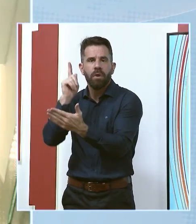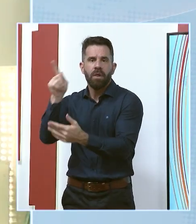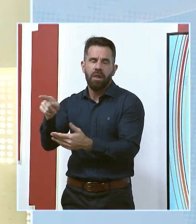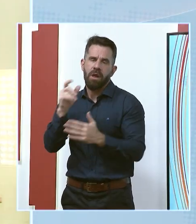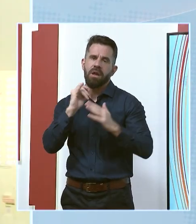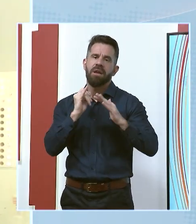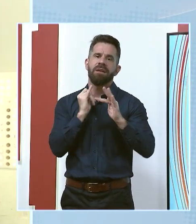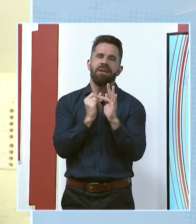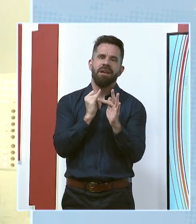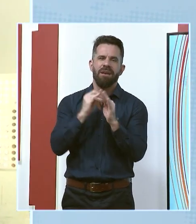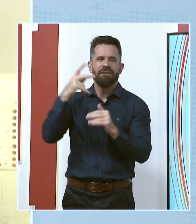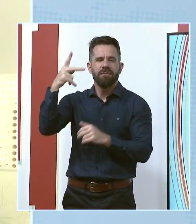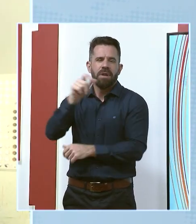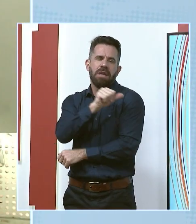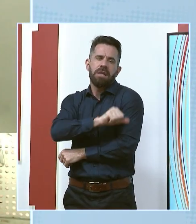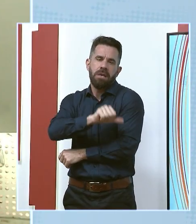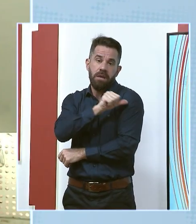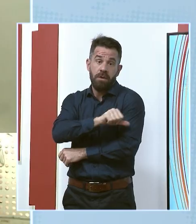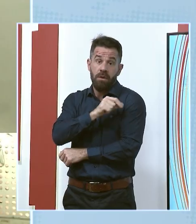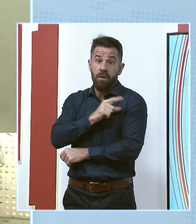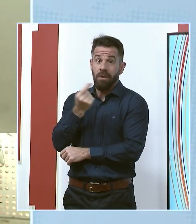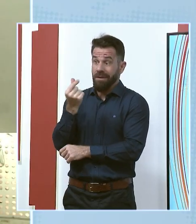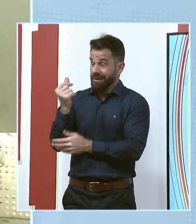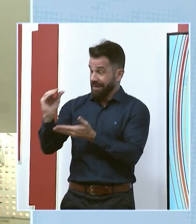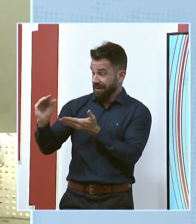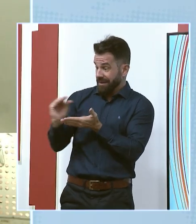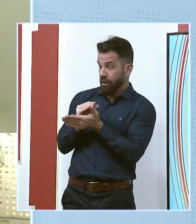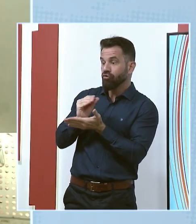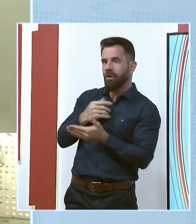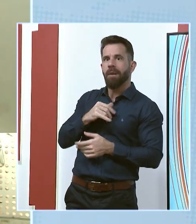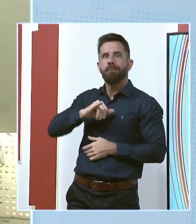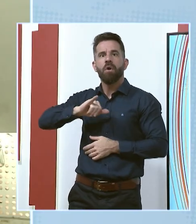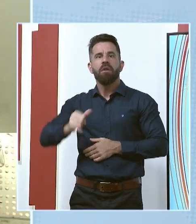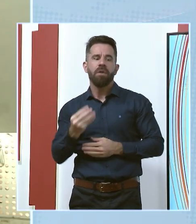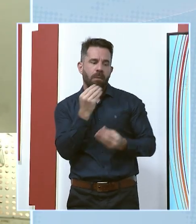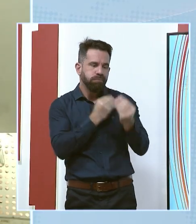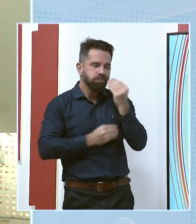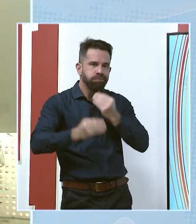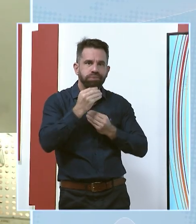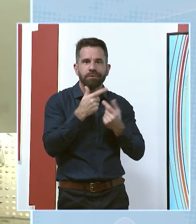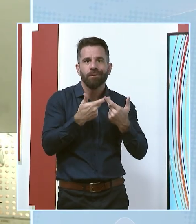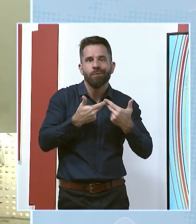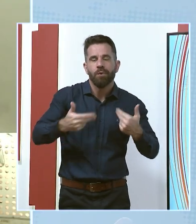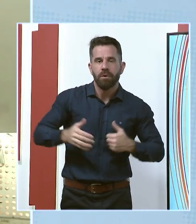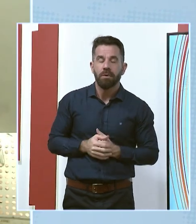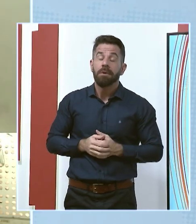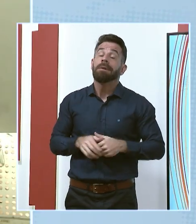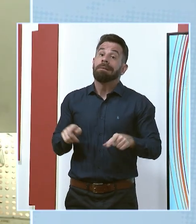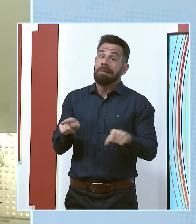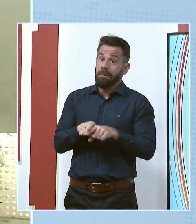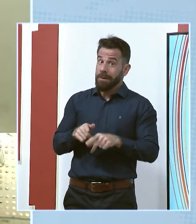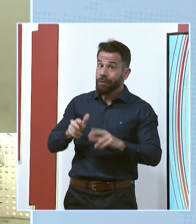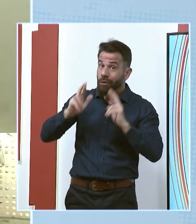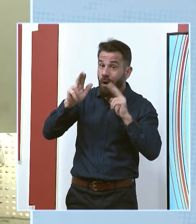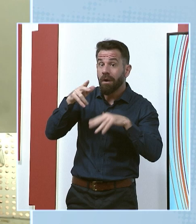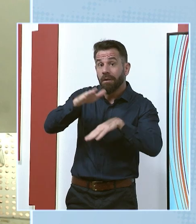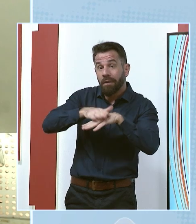dinheiro para se alimentar na escola. João também torce para que o programa continue. Foi hiper essencial